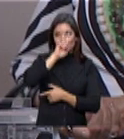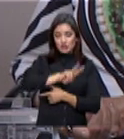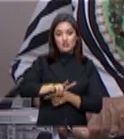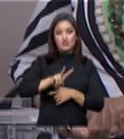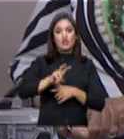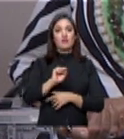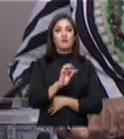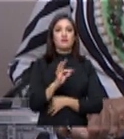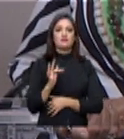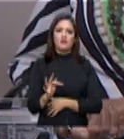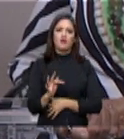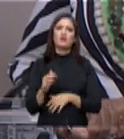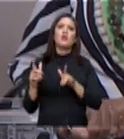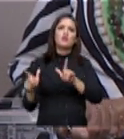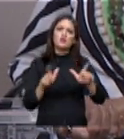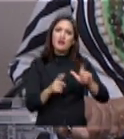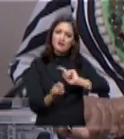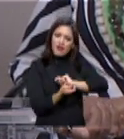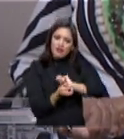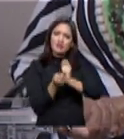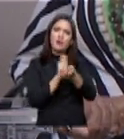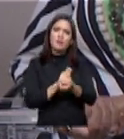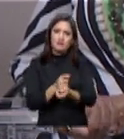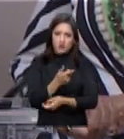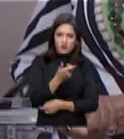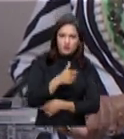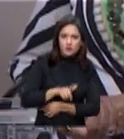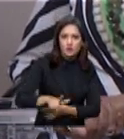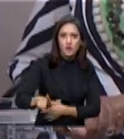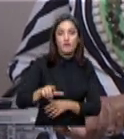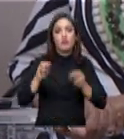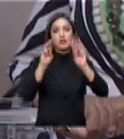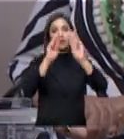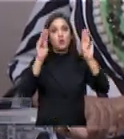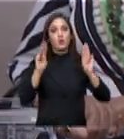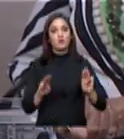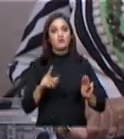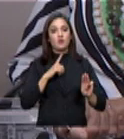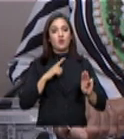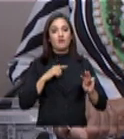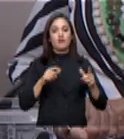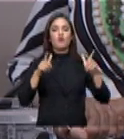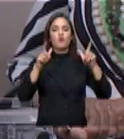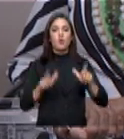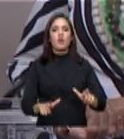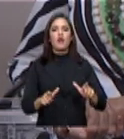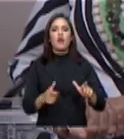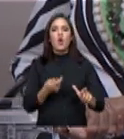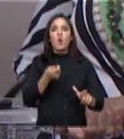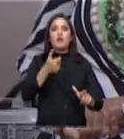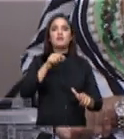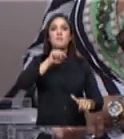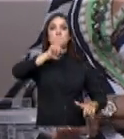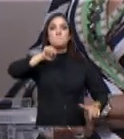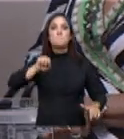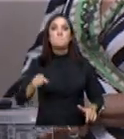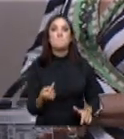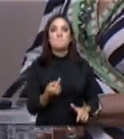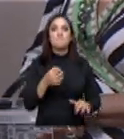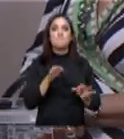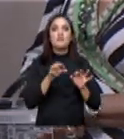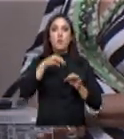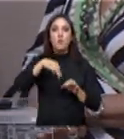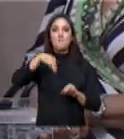Tribunal foram readaptados. Assim, ao museu foi destinada uma área de quase 1.000 metros quadrados, sem